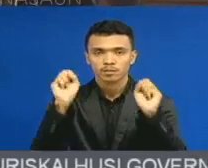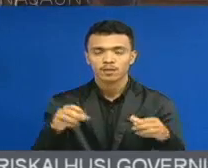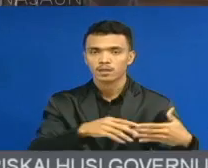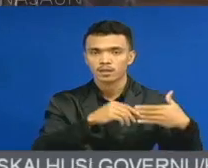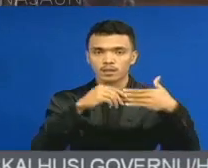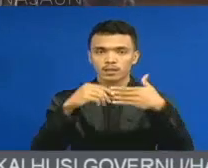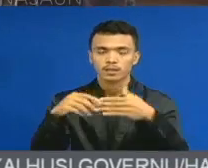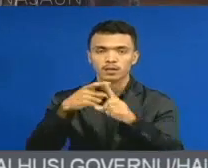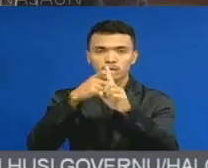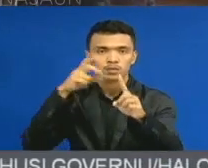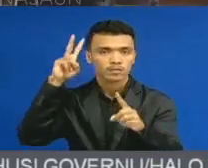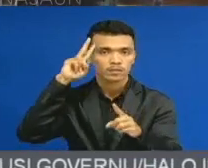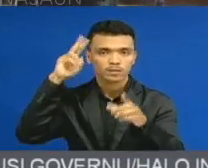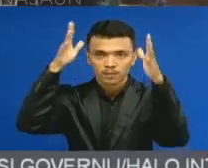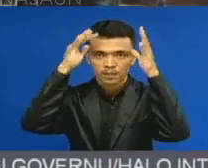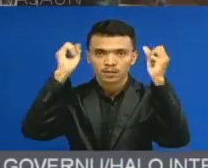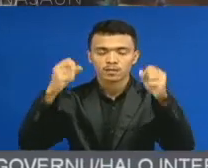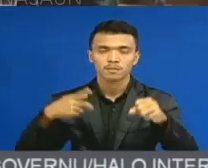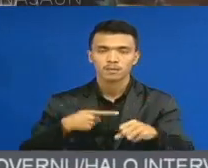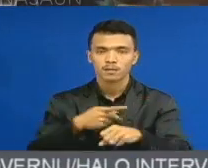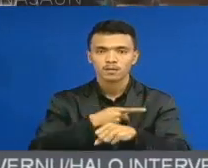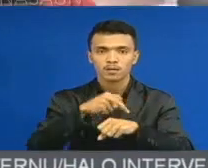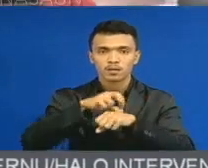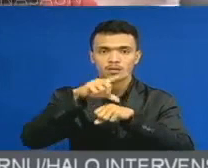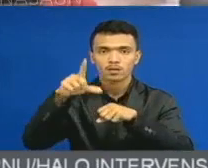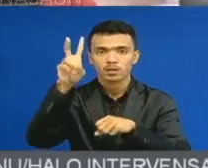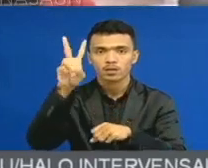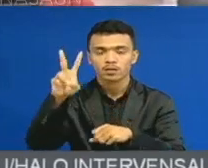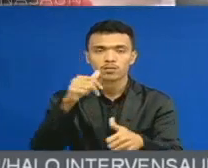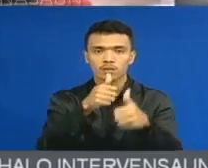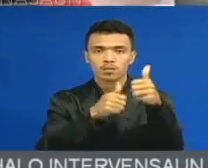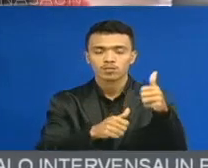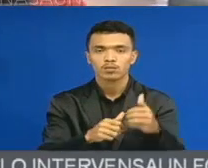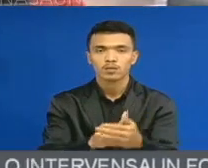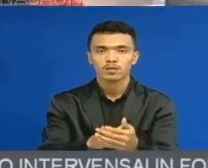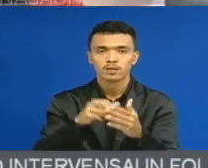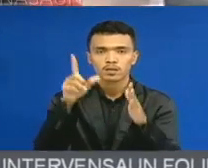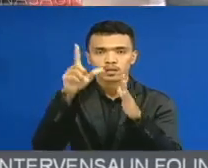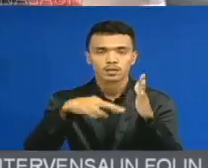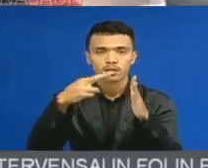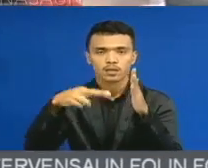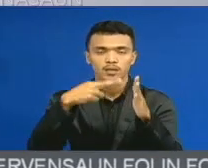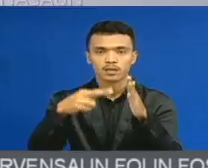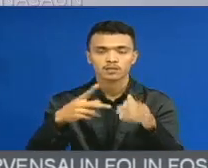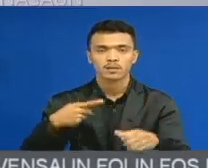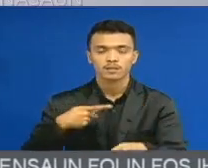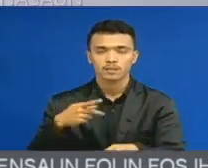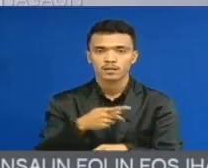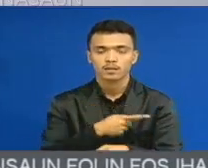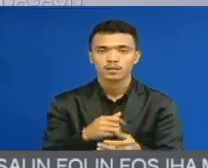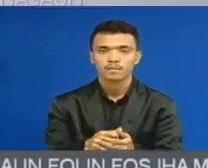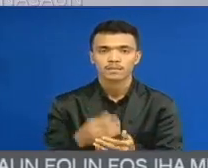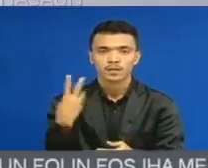lidera, Rusi vice-presidente Parlamento Nacional na Rua, baseia barrecimento parlamentar. E tem